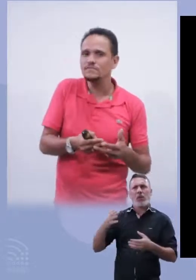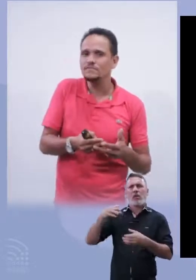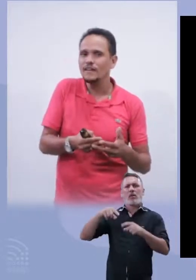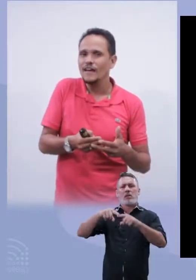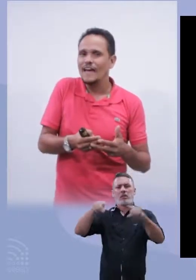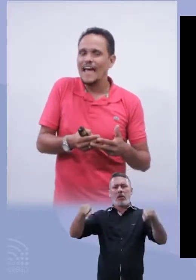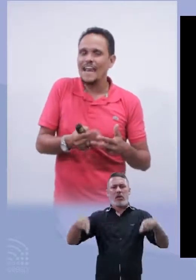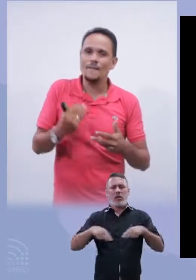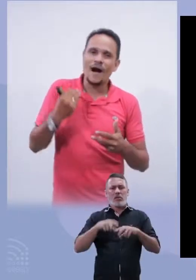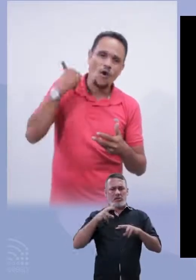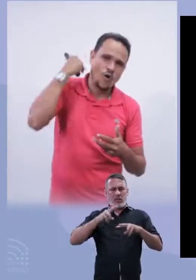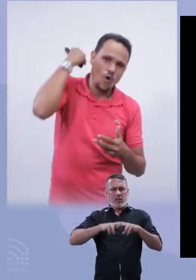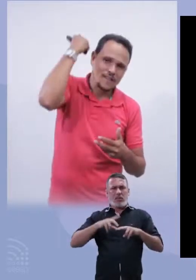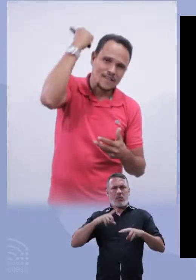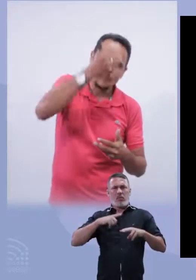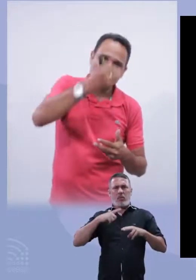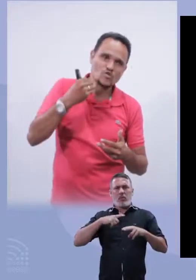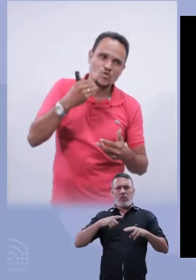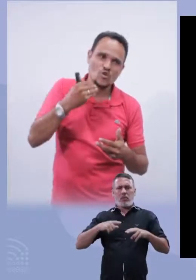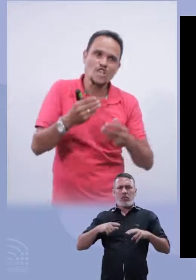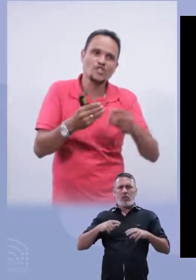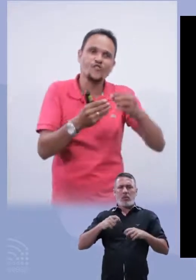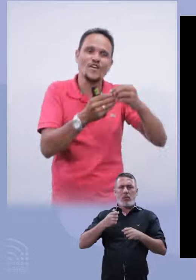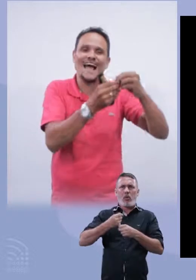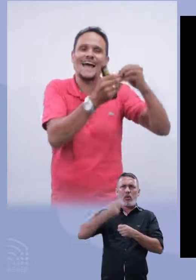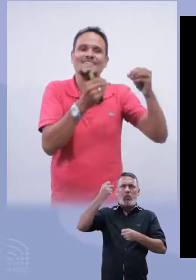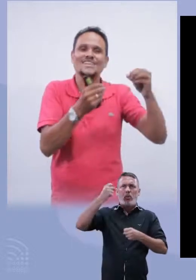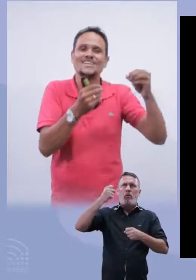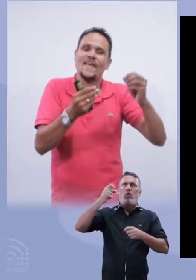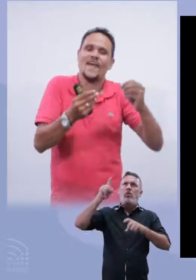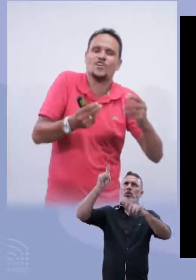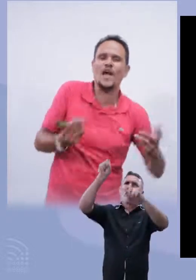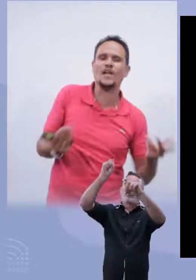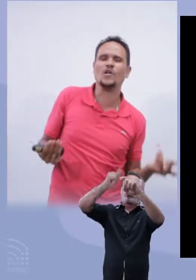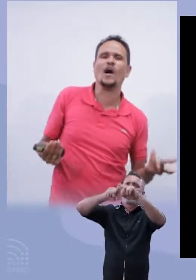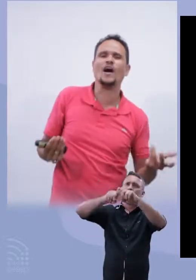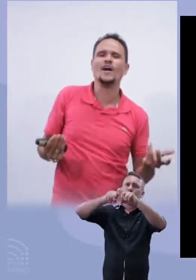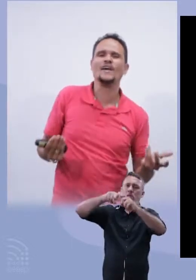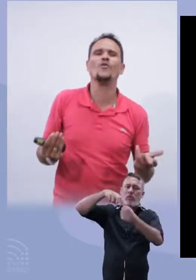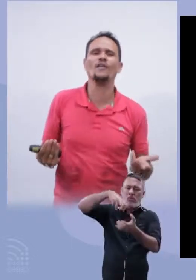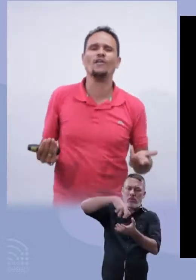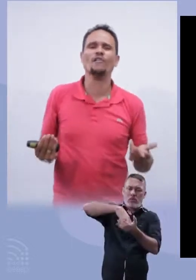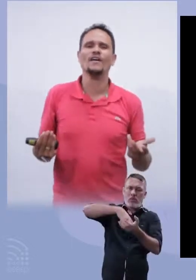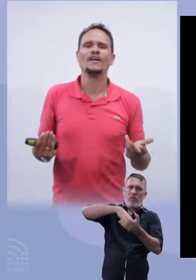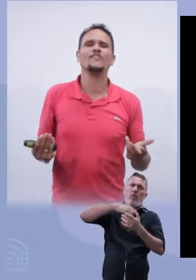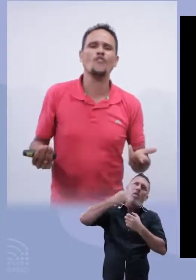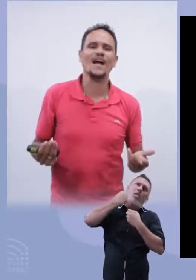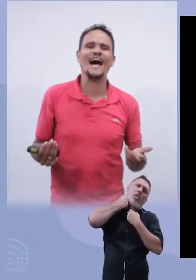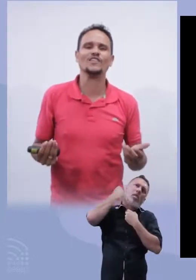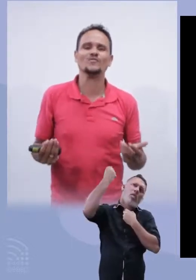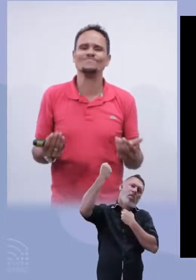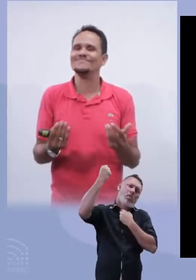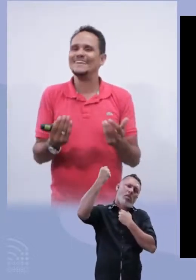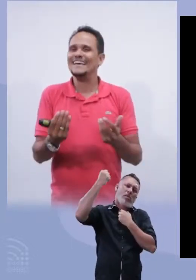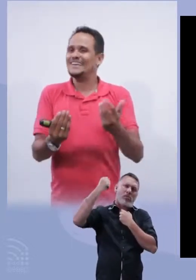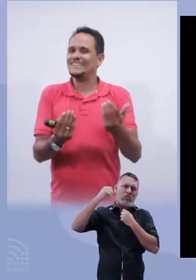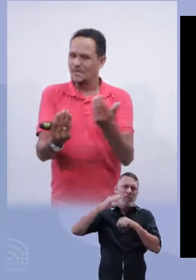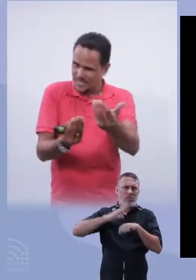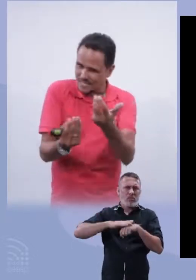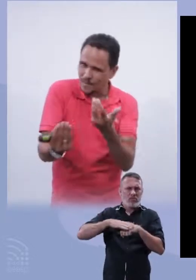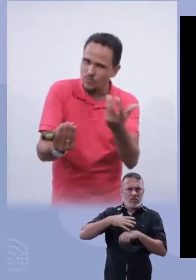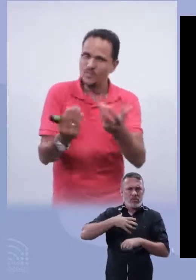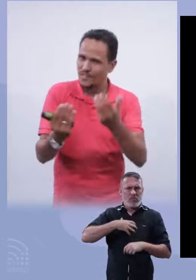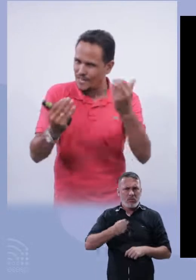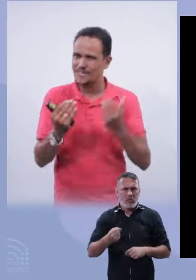corda. Ele amarrou a corda no pescoço, foi na grade da janela, ajoelhou e morreu enforcado.